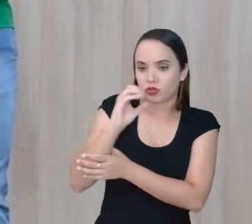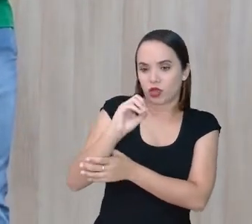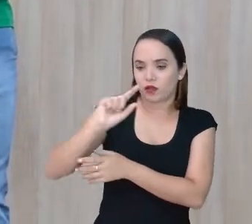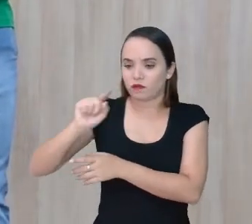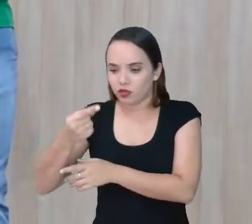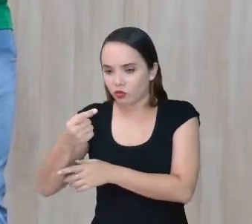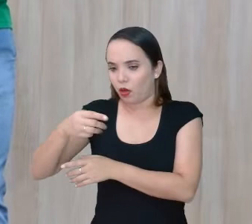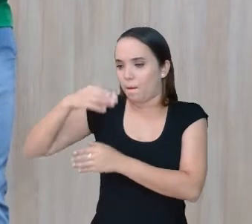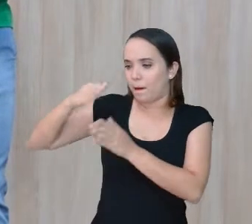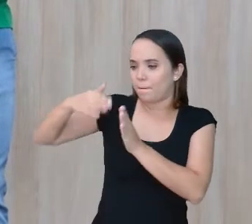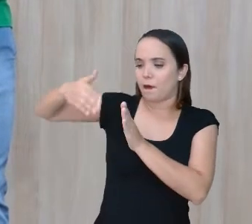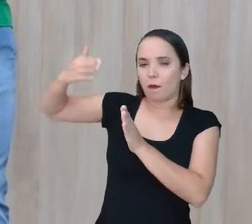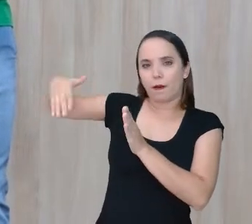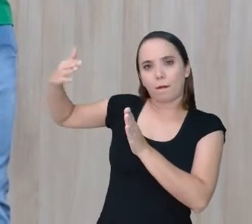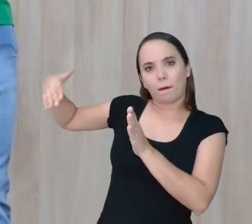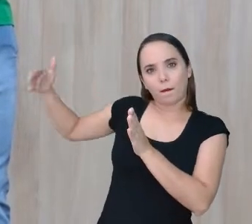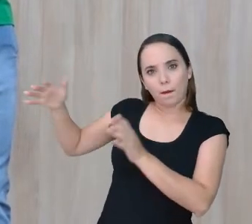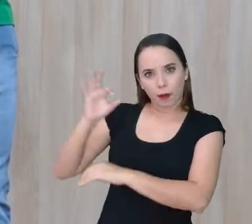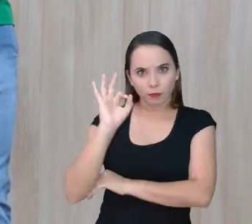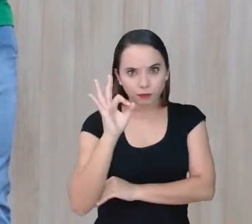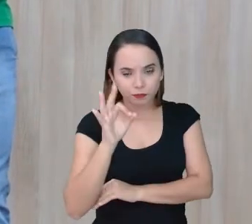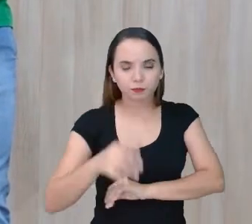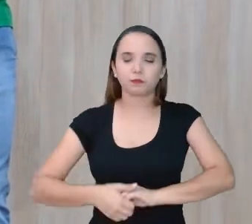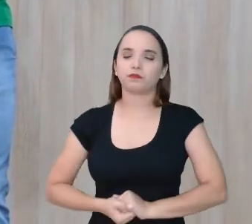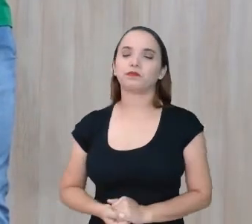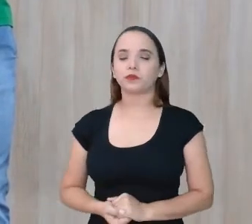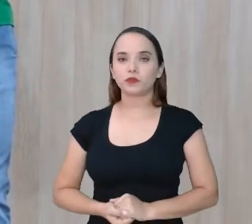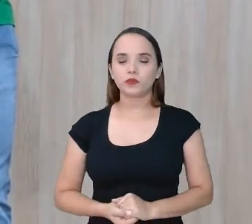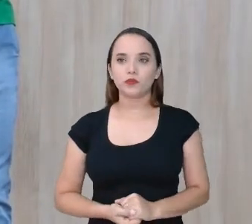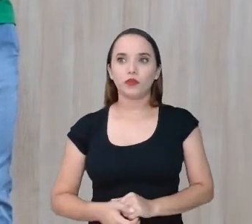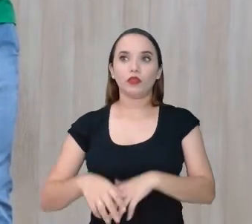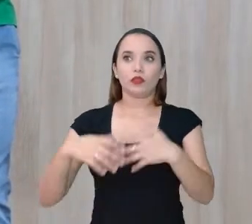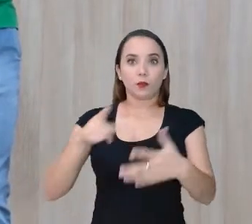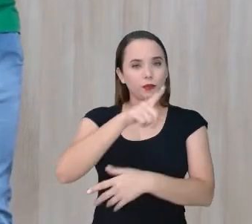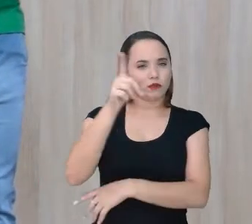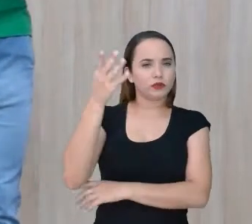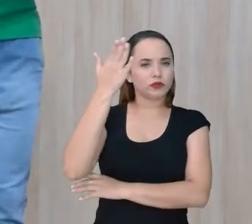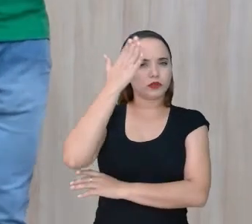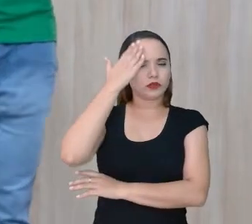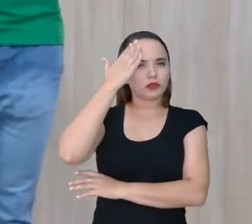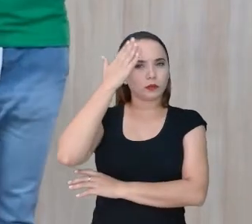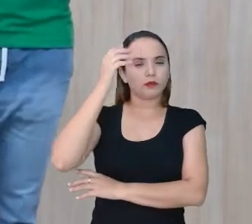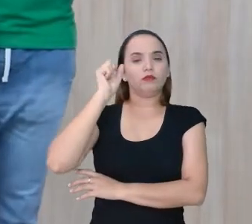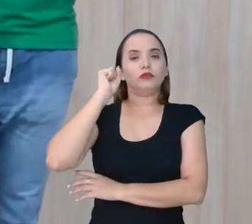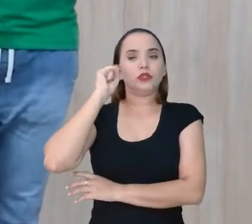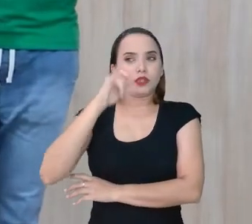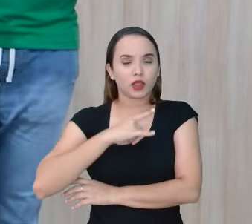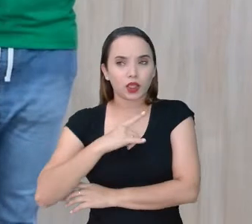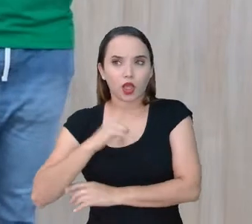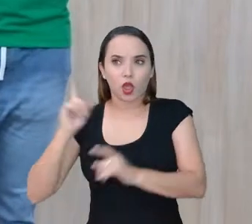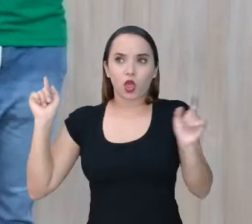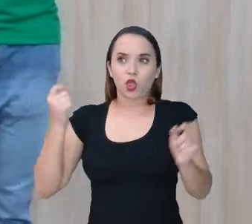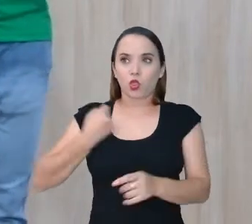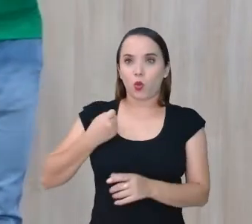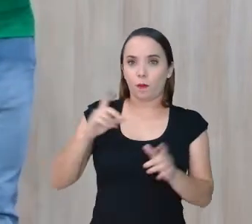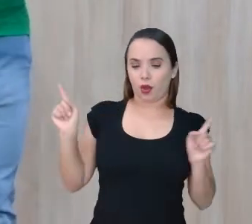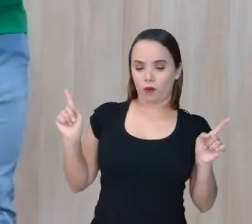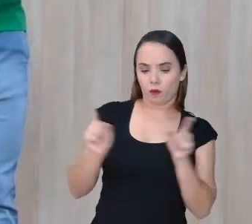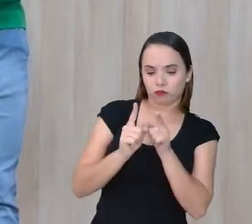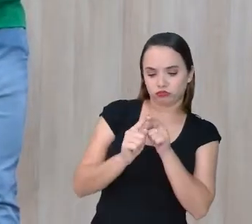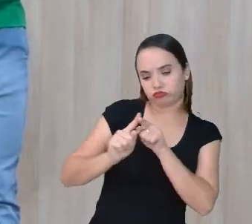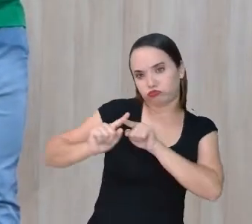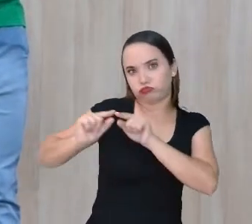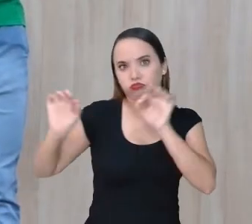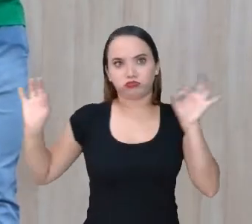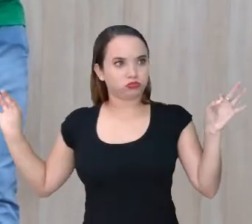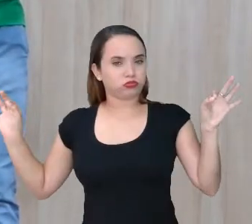uma quantidade de zeros, depois veio o número 4, certo? Então, para você saber se o número ele é muito grande ou se o número é muito pequeno, tá?